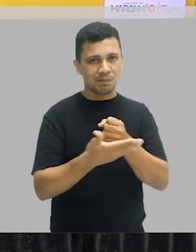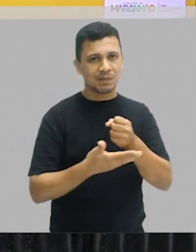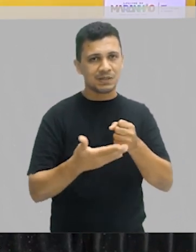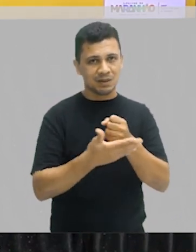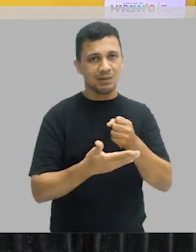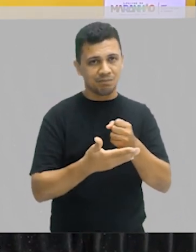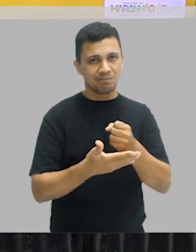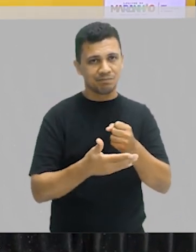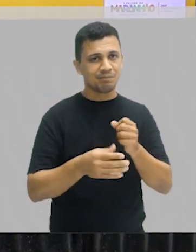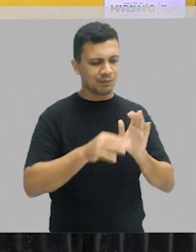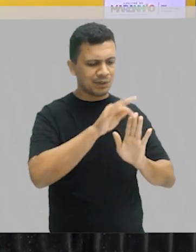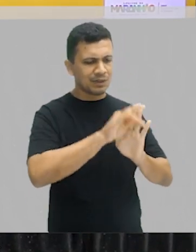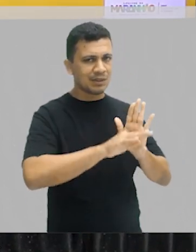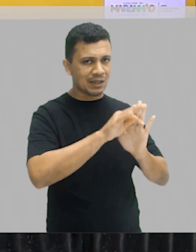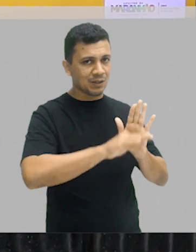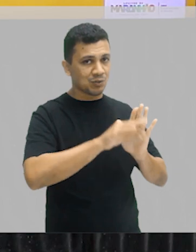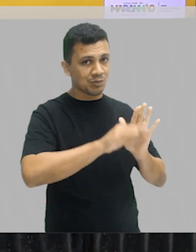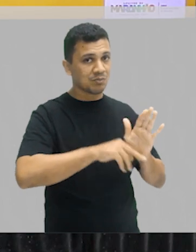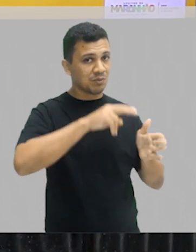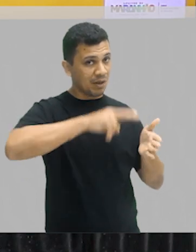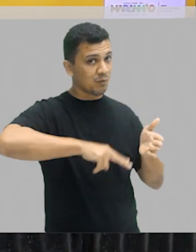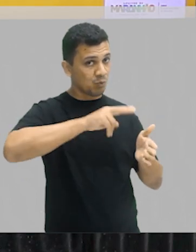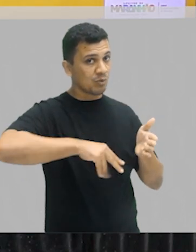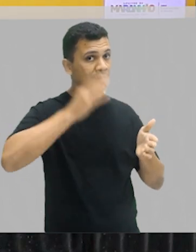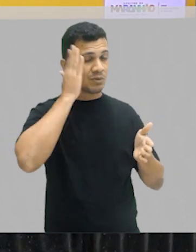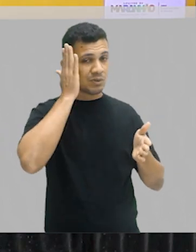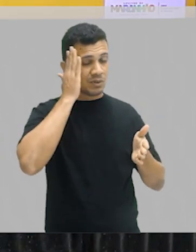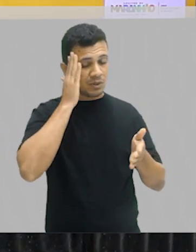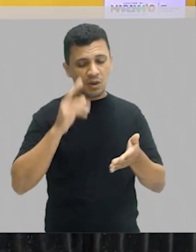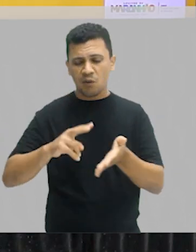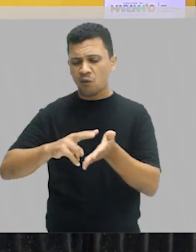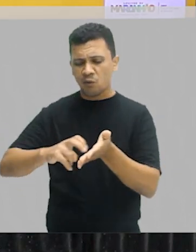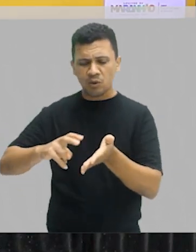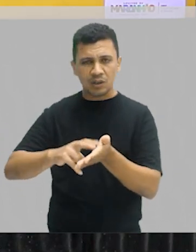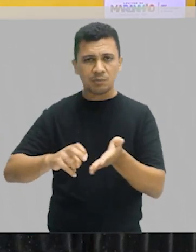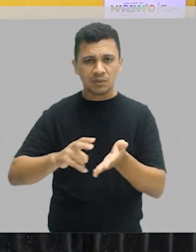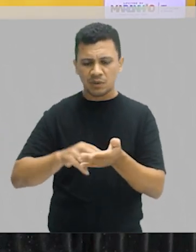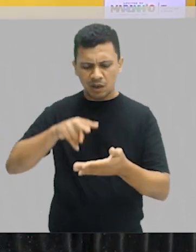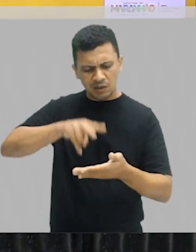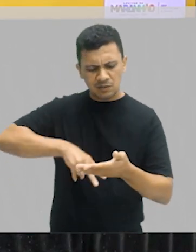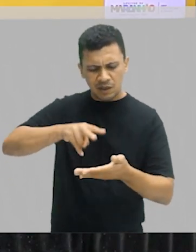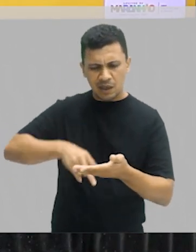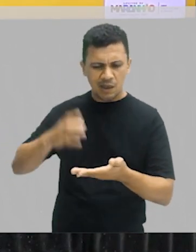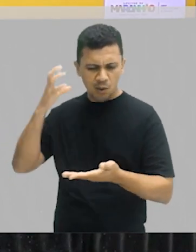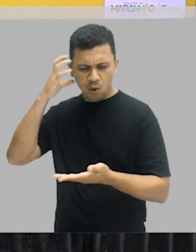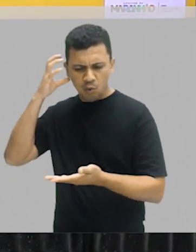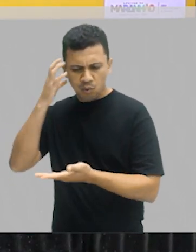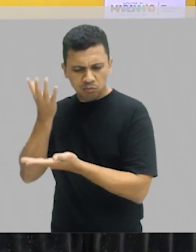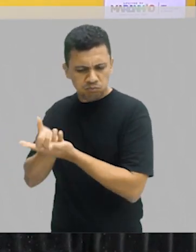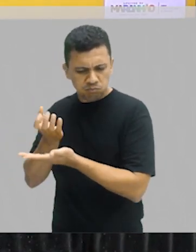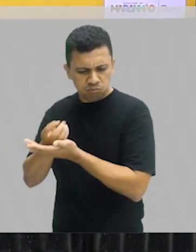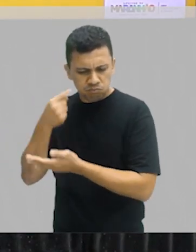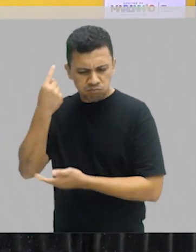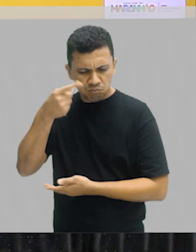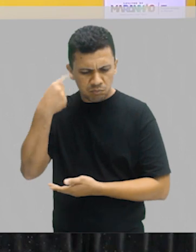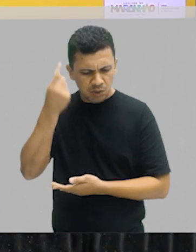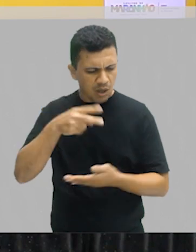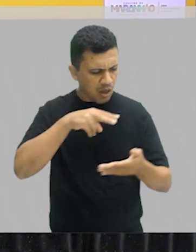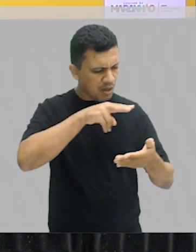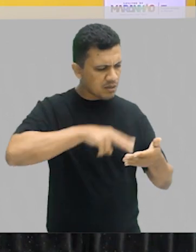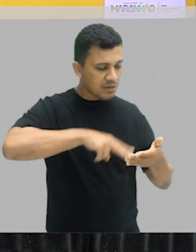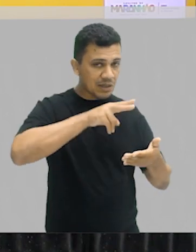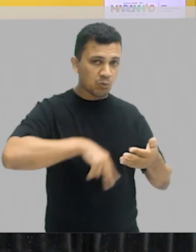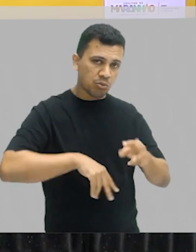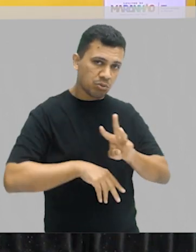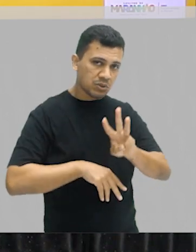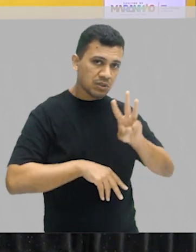textual. Então, galera, estude vocabulário, leia, ouça podcasts em espanhol, né, faça leituras de